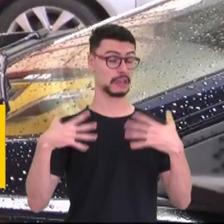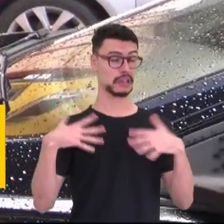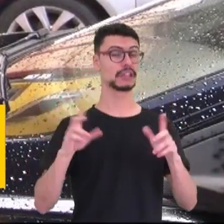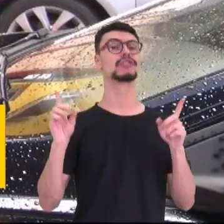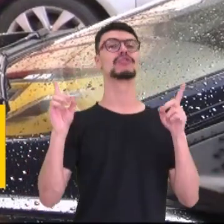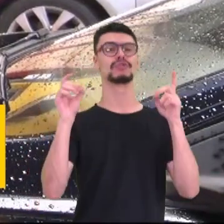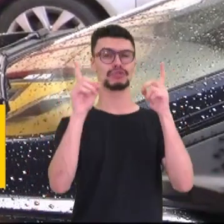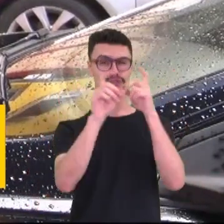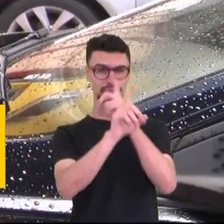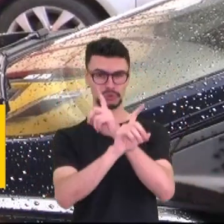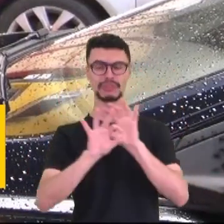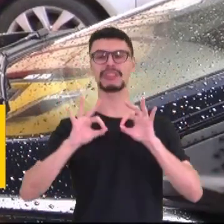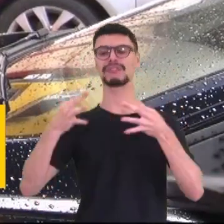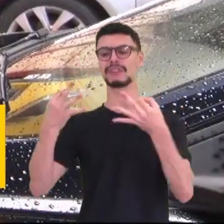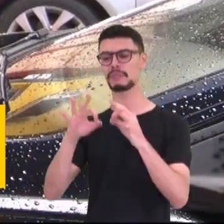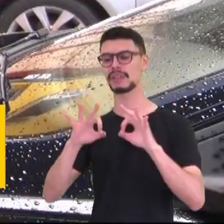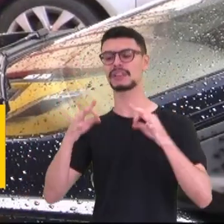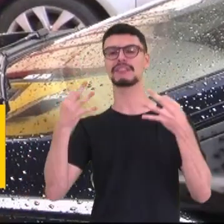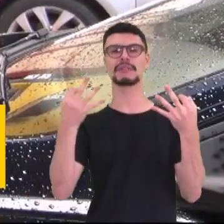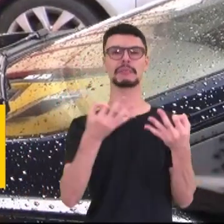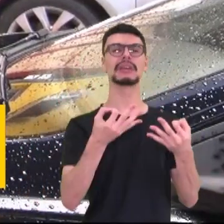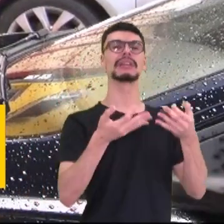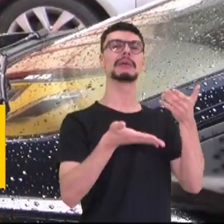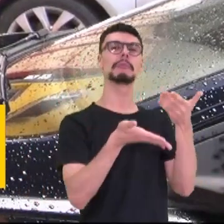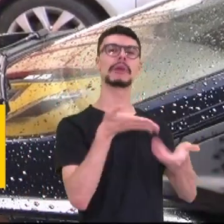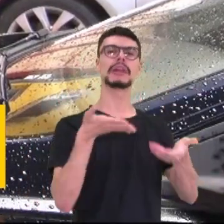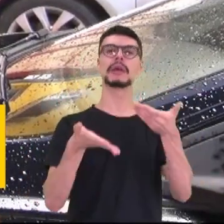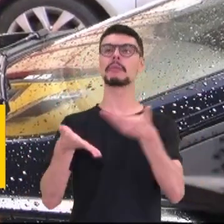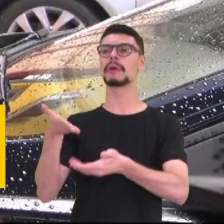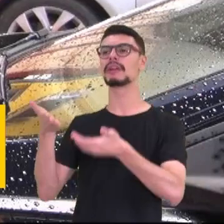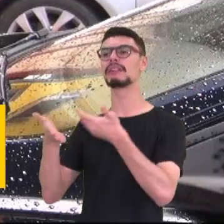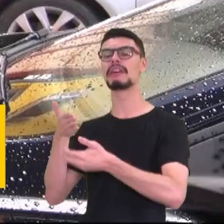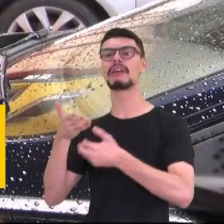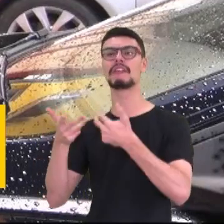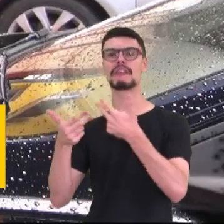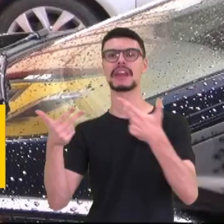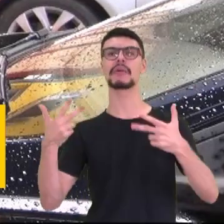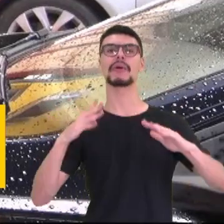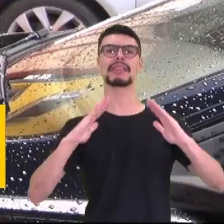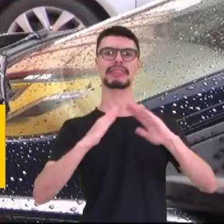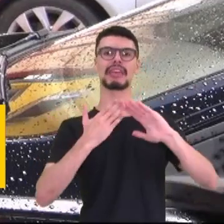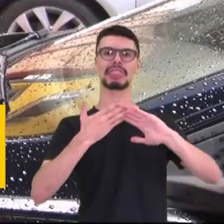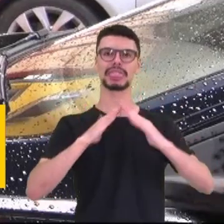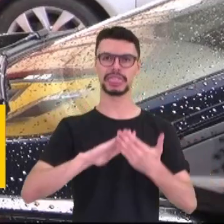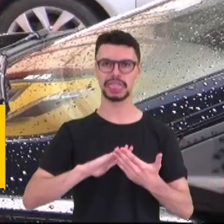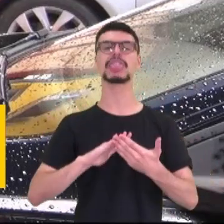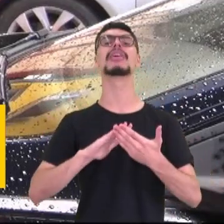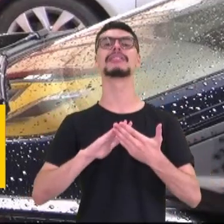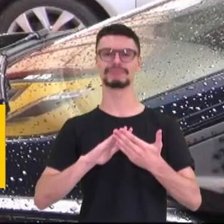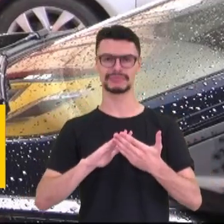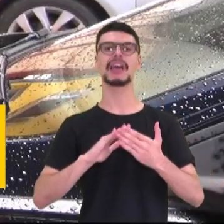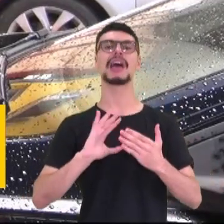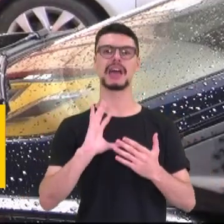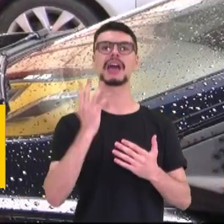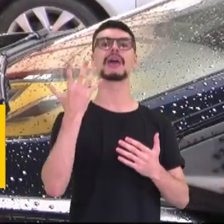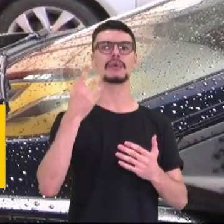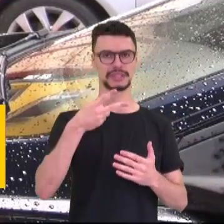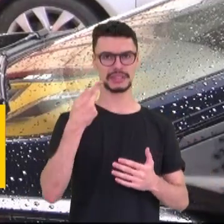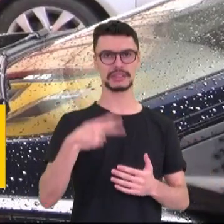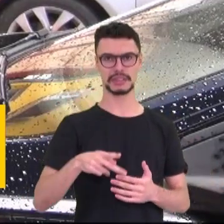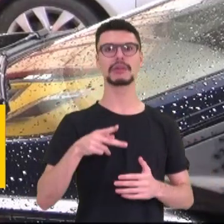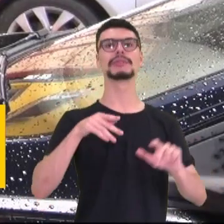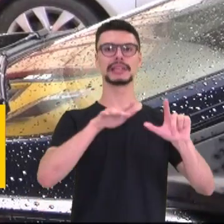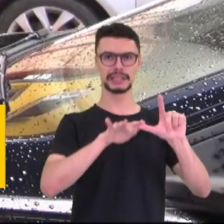né? Muitas famílias perderam as coisas de dentro de casa, muita destruição aqui registrada no